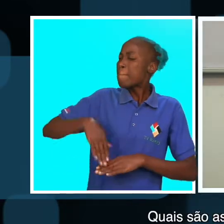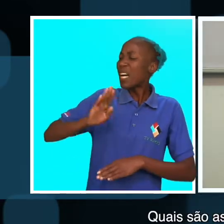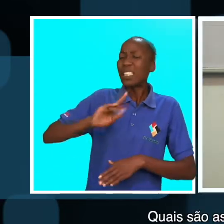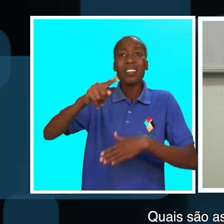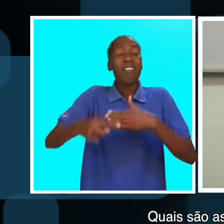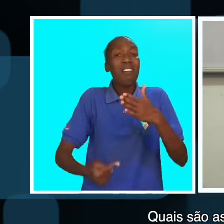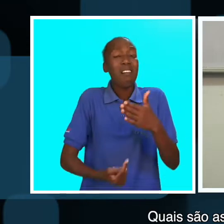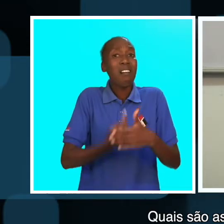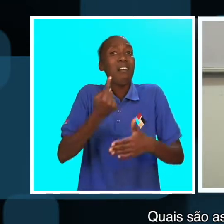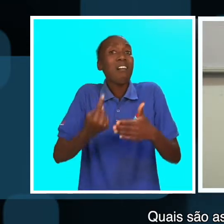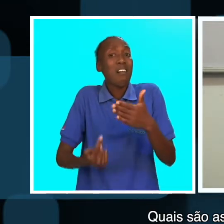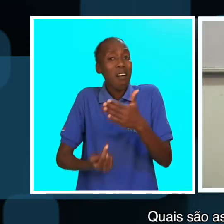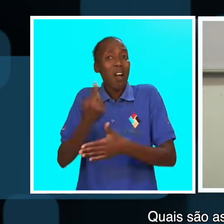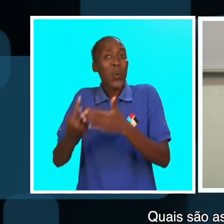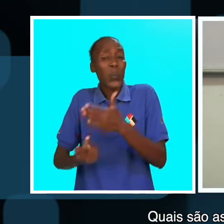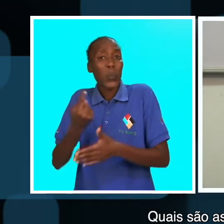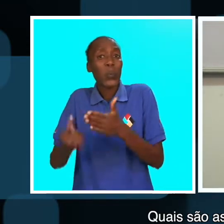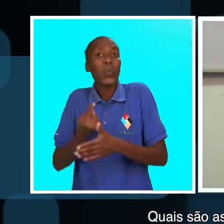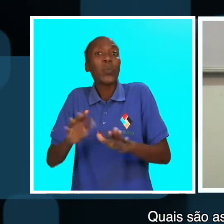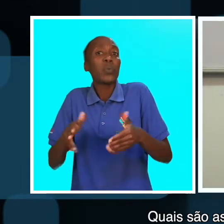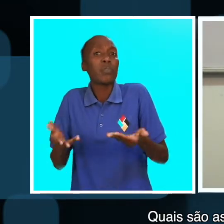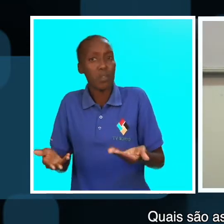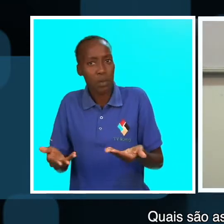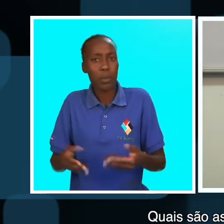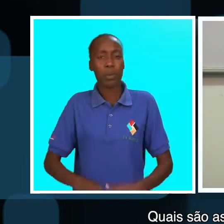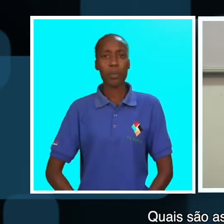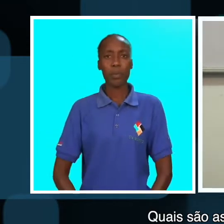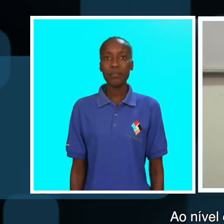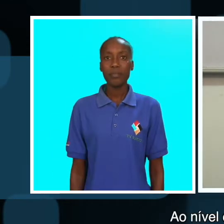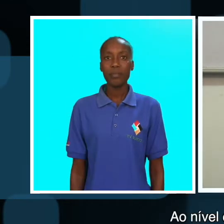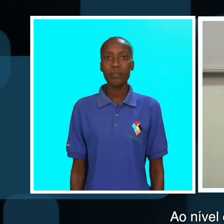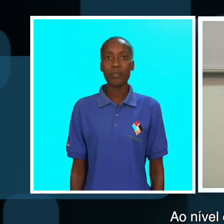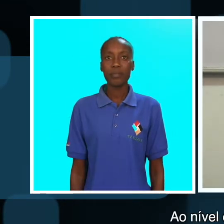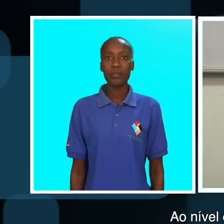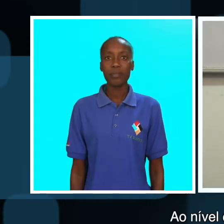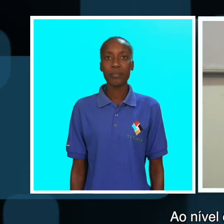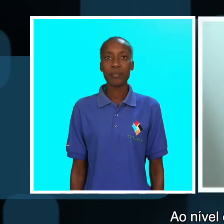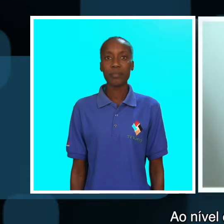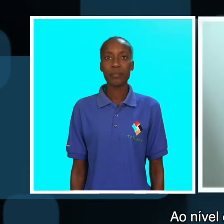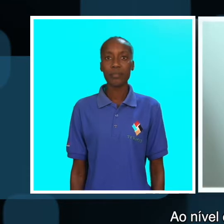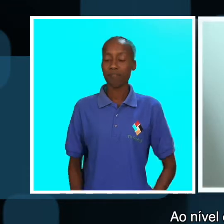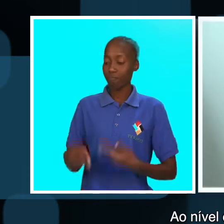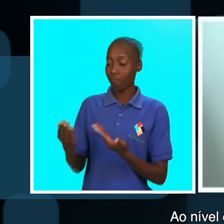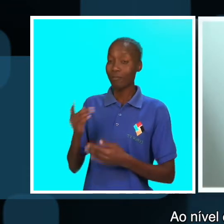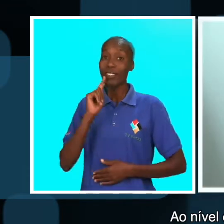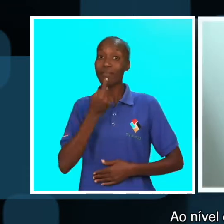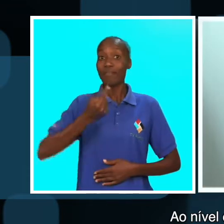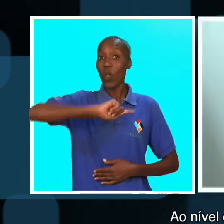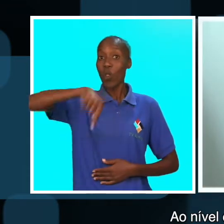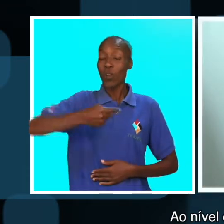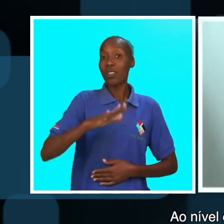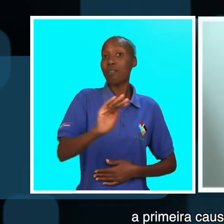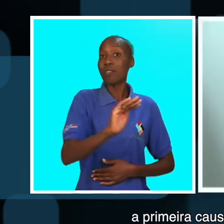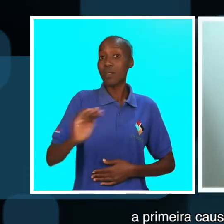as causas que isso tem acontecido? Na nossa sociedade, eu não tenho